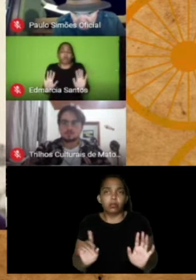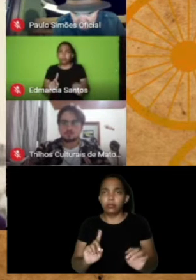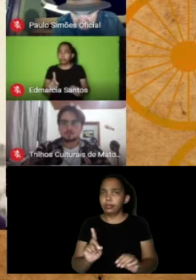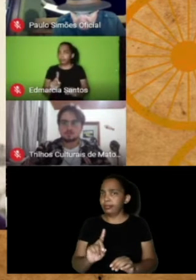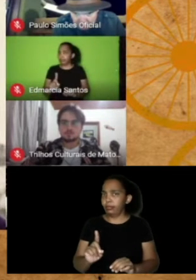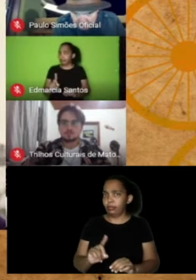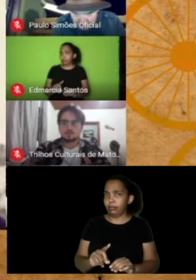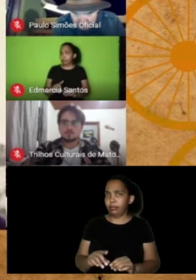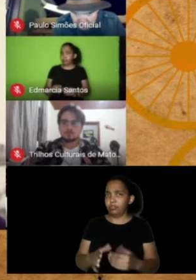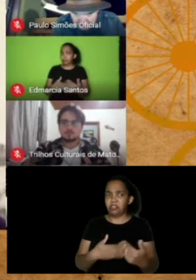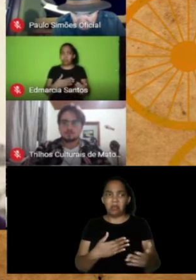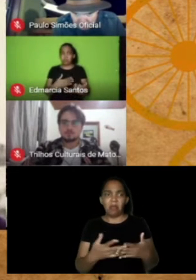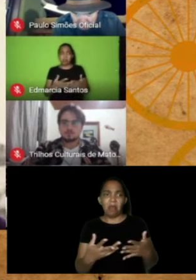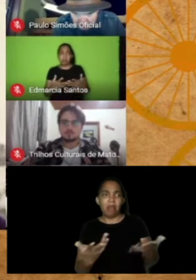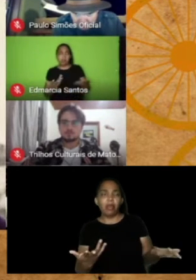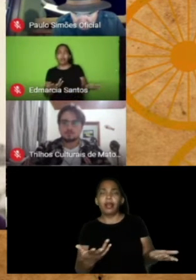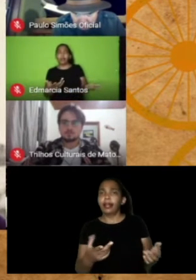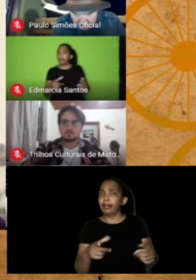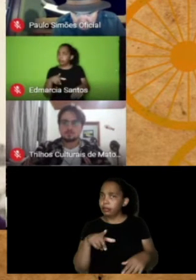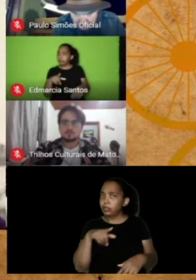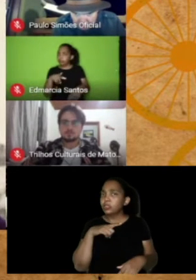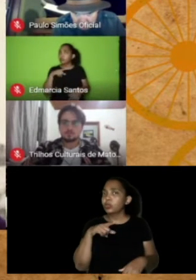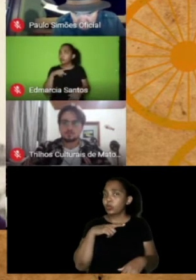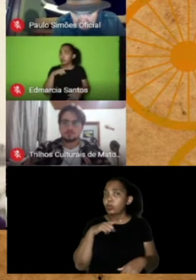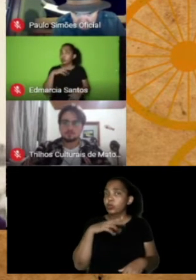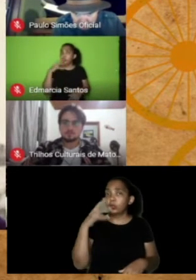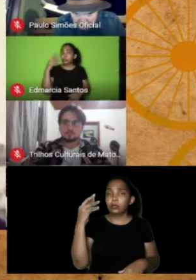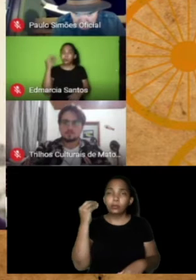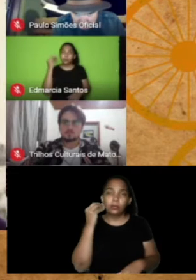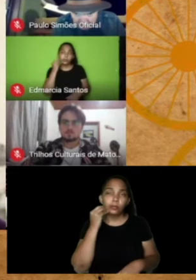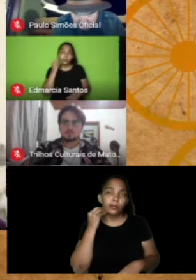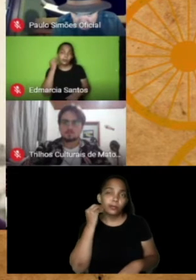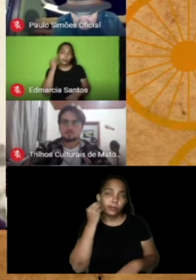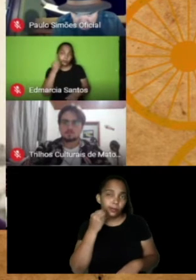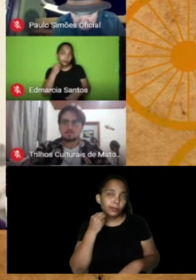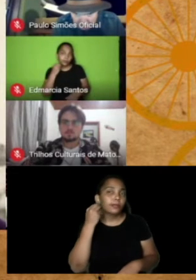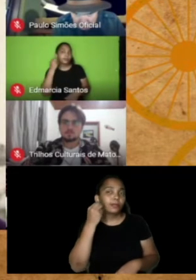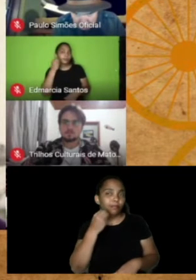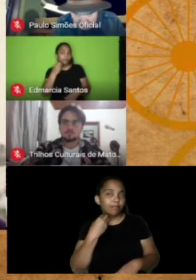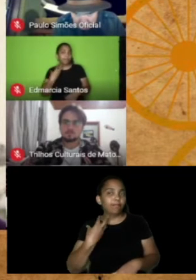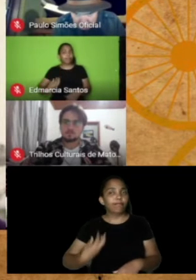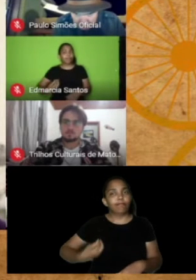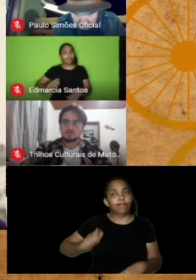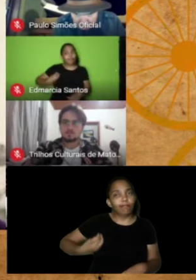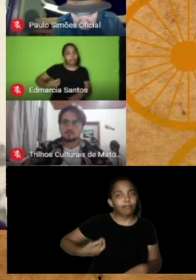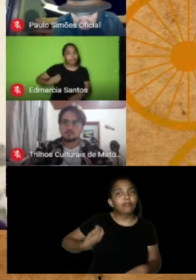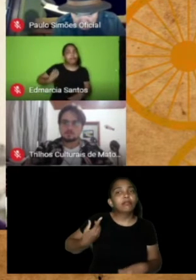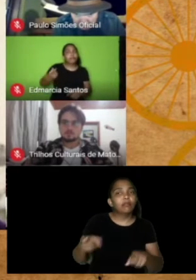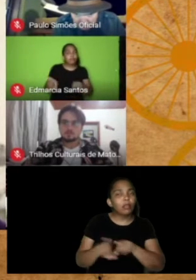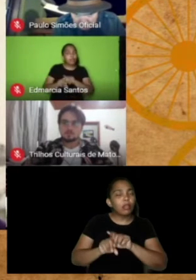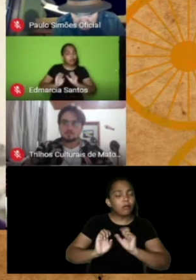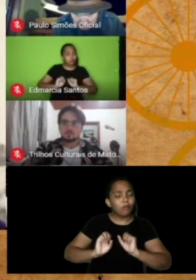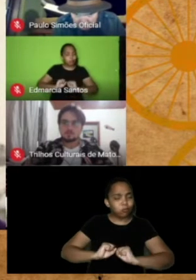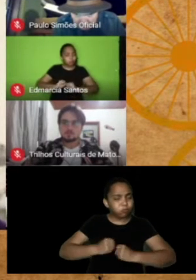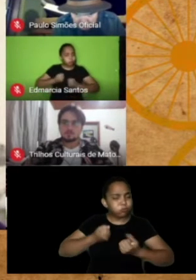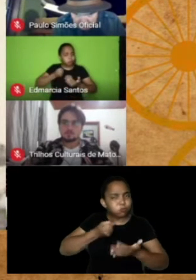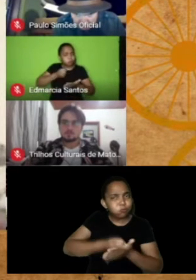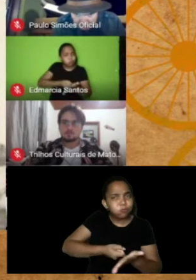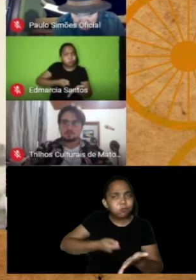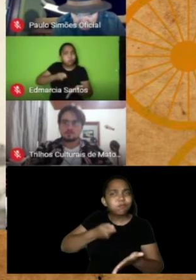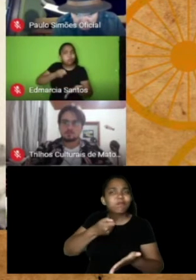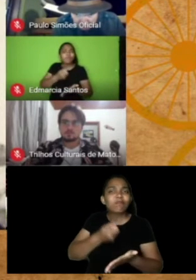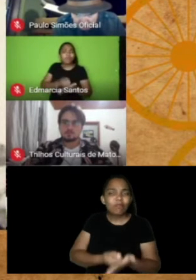ferrovia marginal. Ela também tem suas experiências, suas histórias de vida, e também com muito esforço e